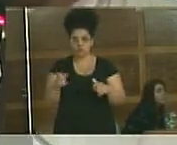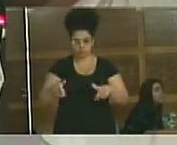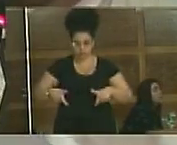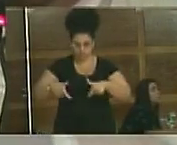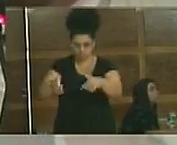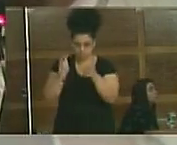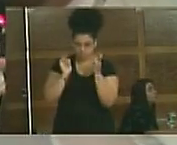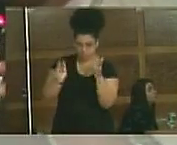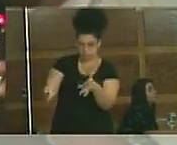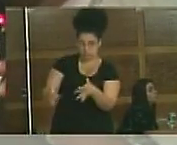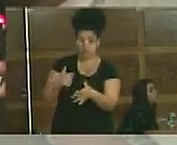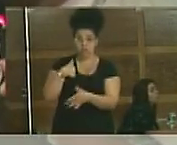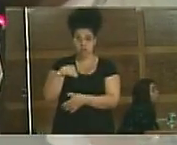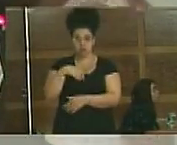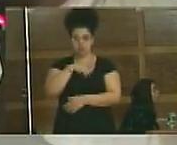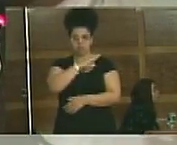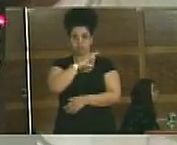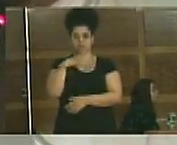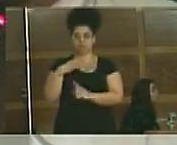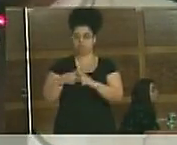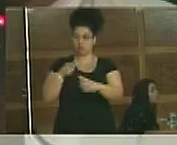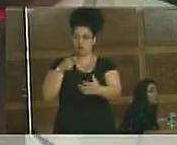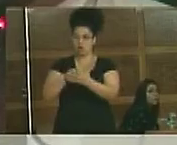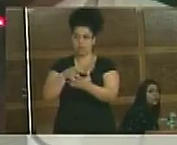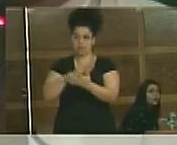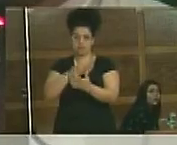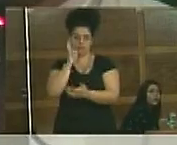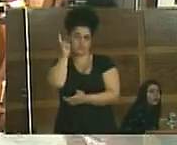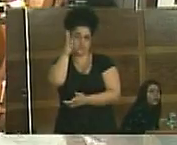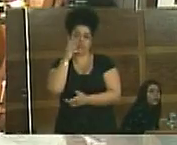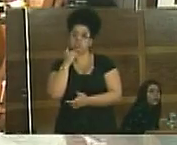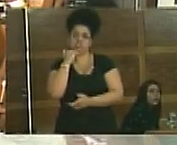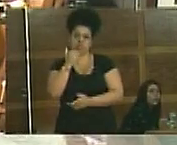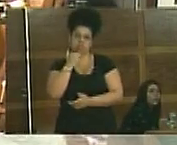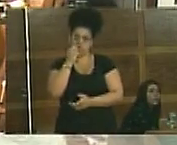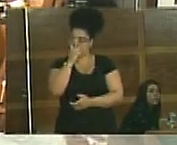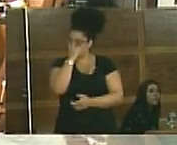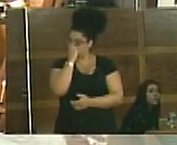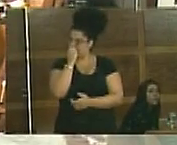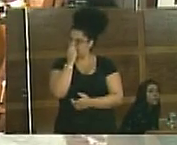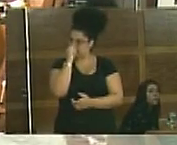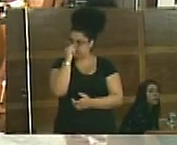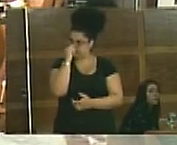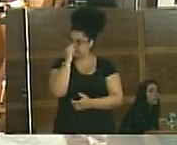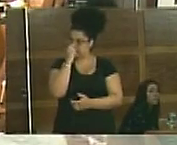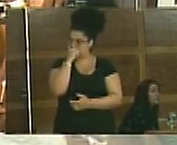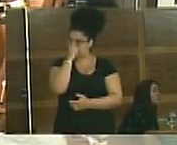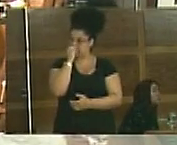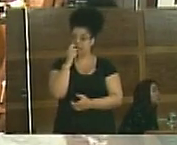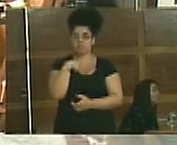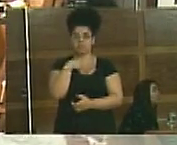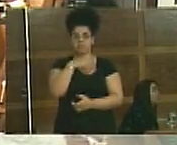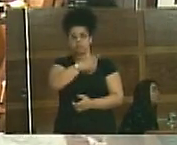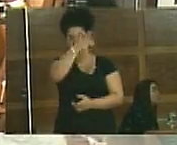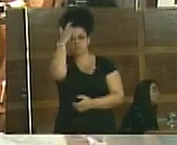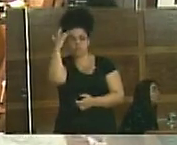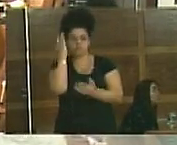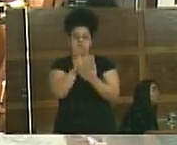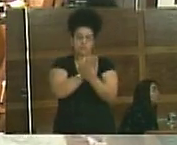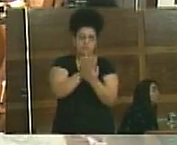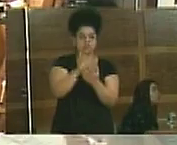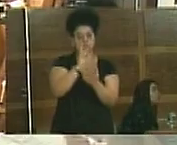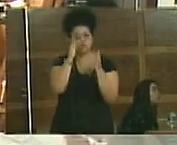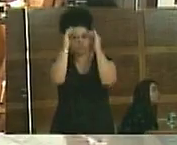como cidadão, não como vereador, já que cobrança como vereador o nosso poder tão limitado, graças a Deus que a gente tem as pessoas que nos escutam, a gente tem a